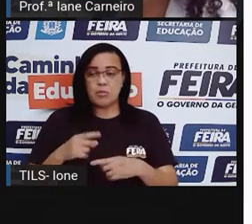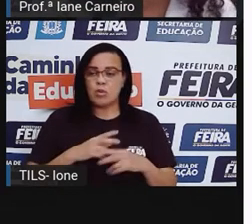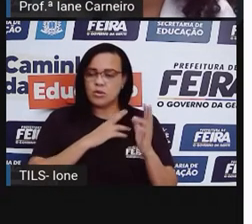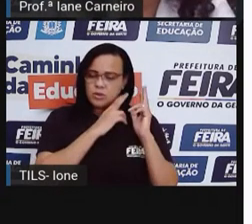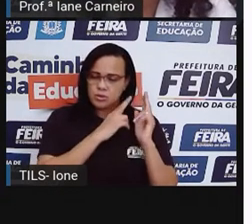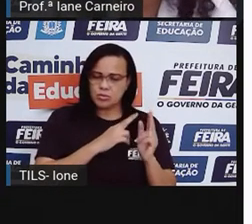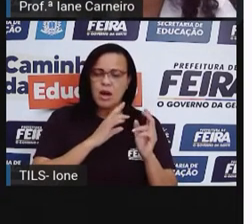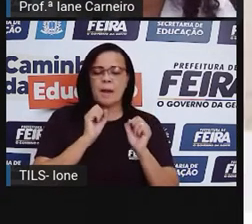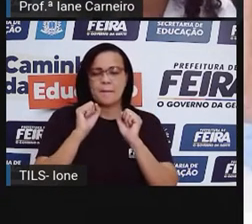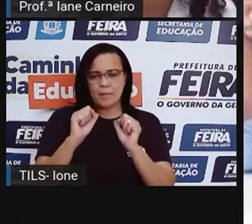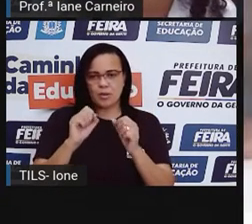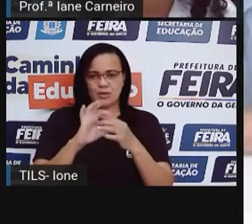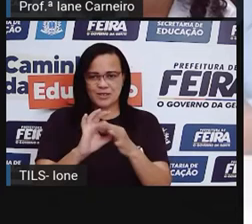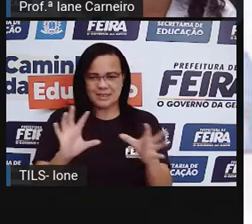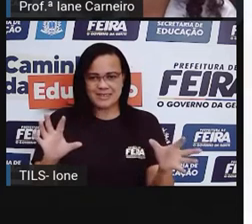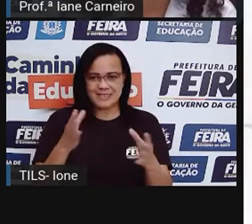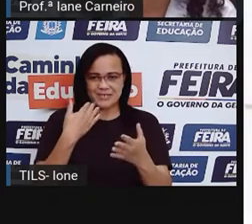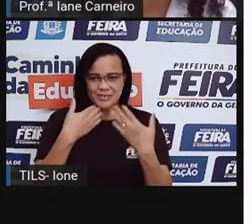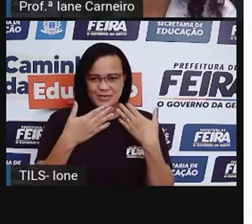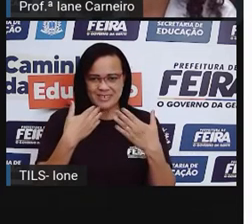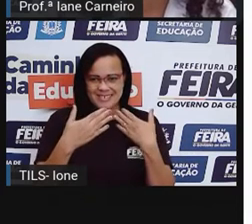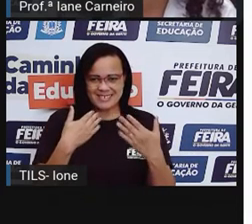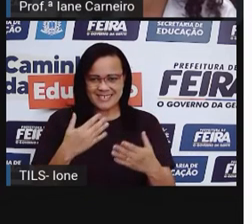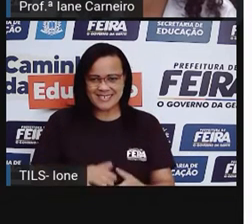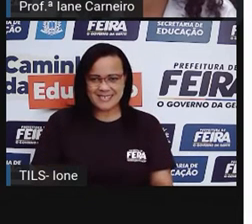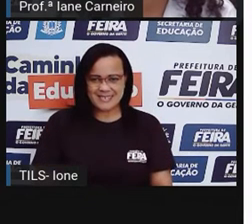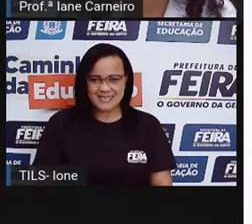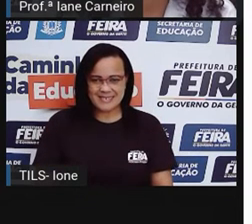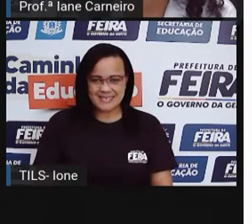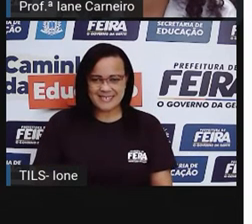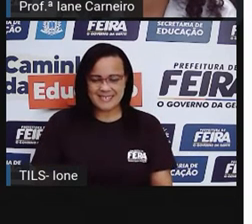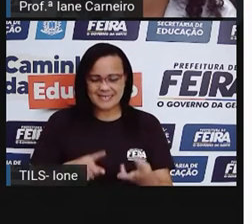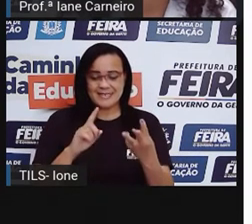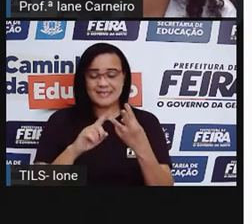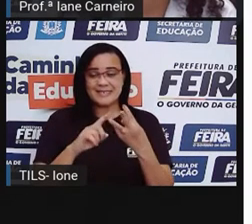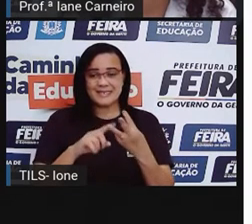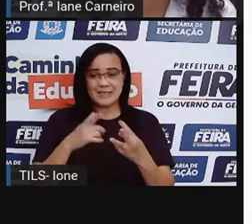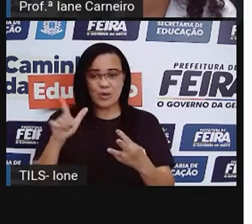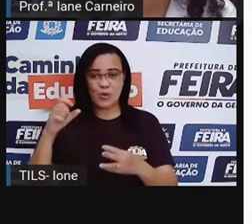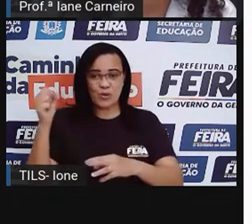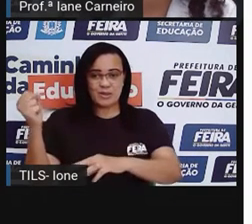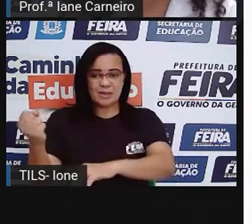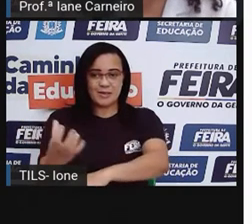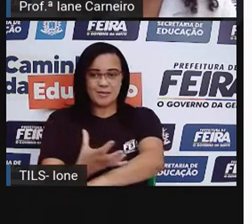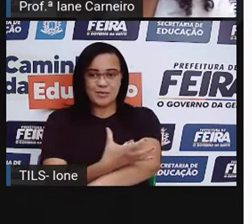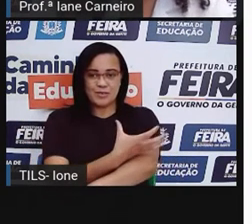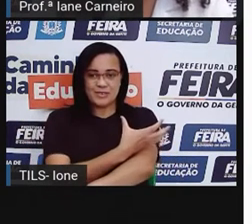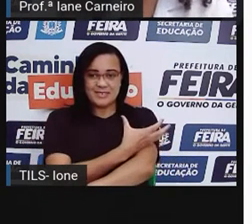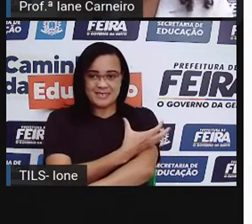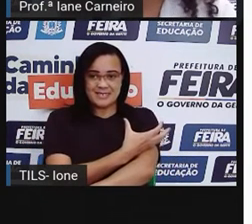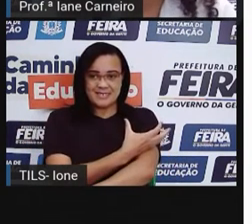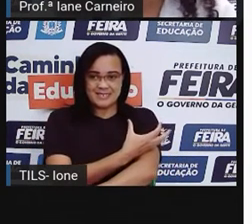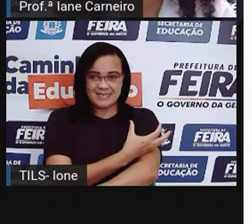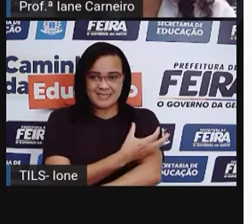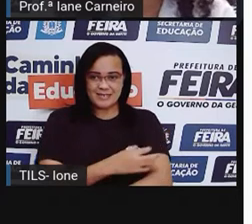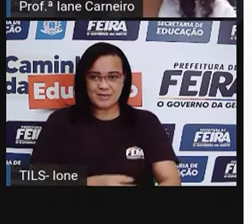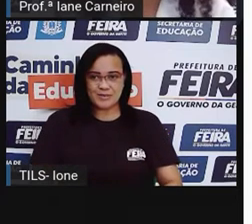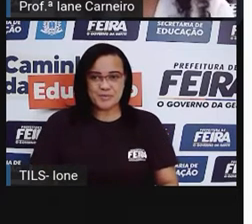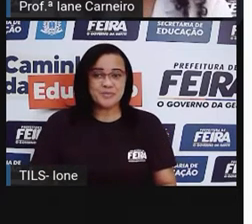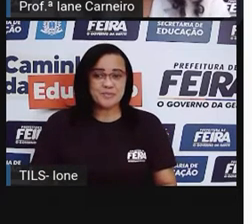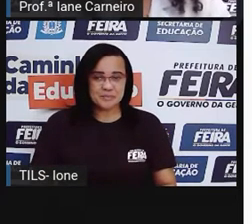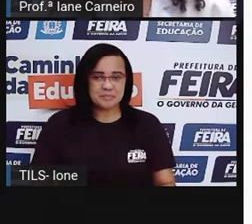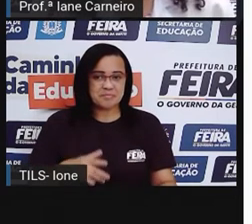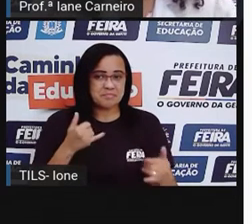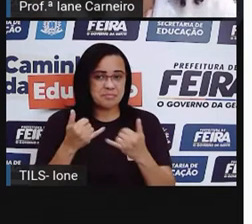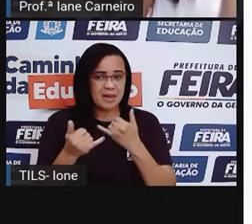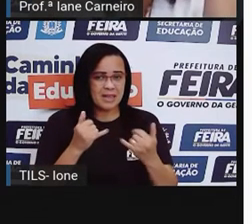com ela e conviver bem com ela. Vamos ver outra emoção. Essa emoção aqui,